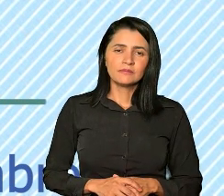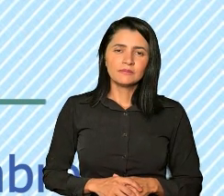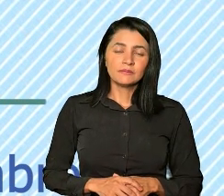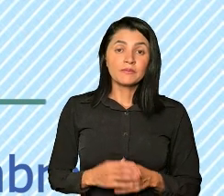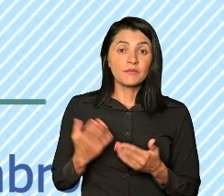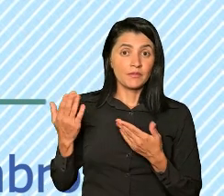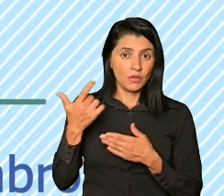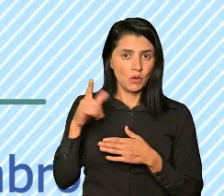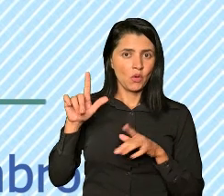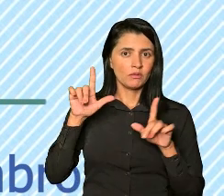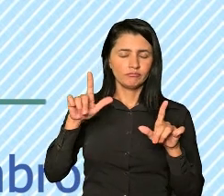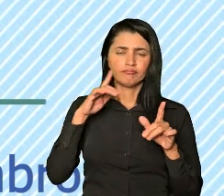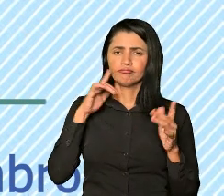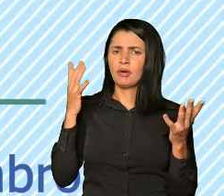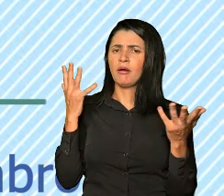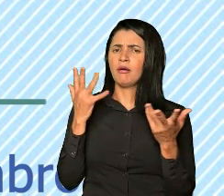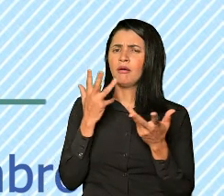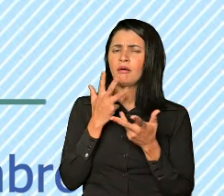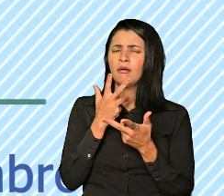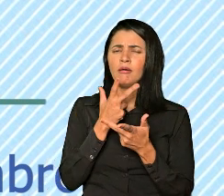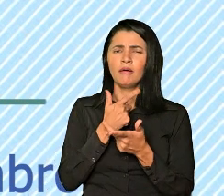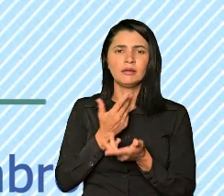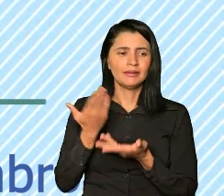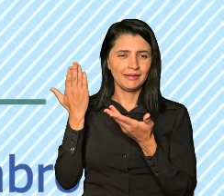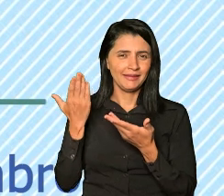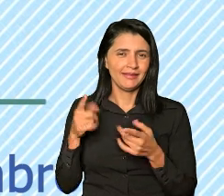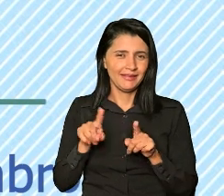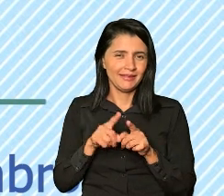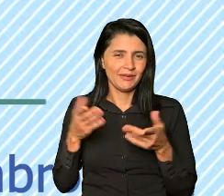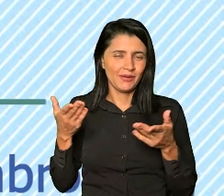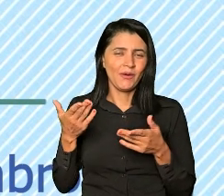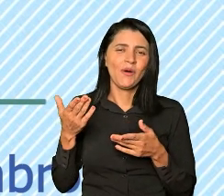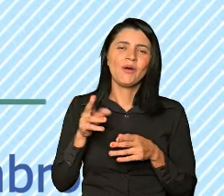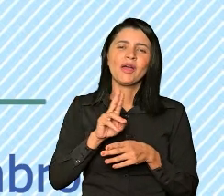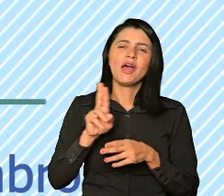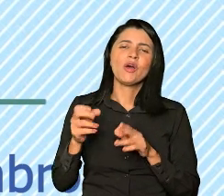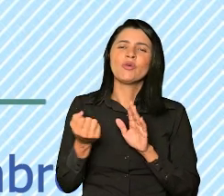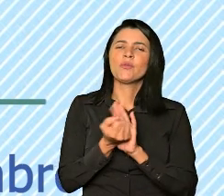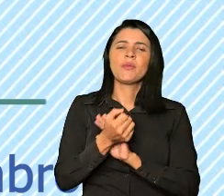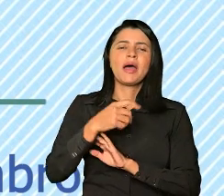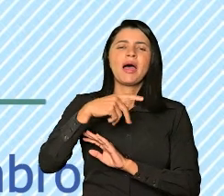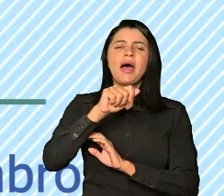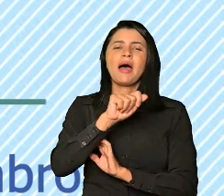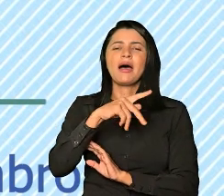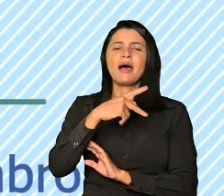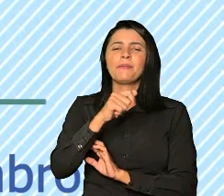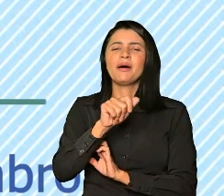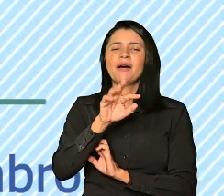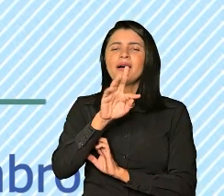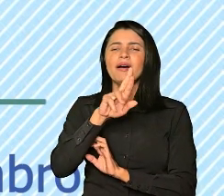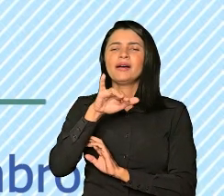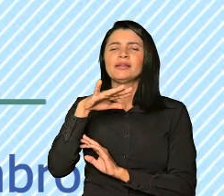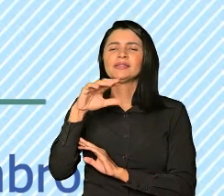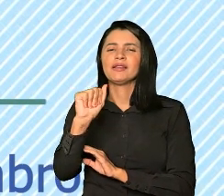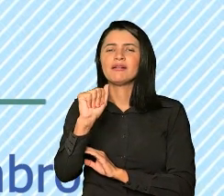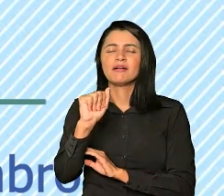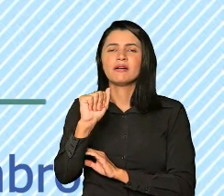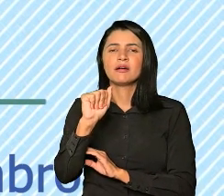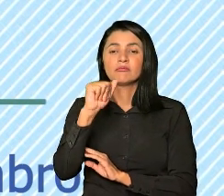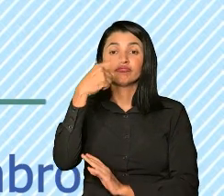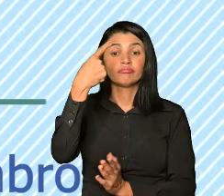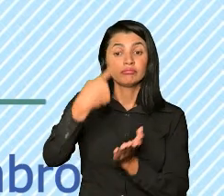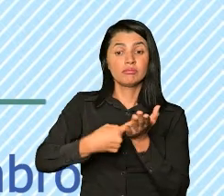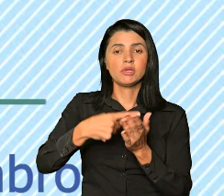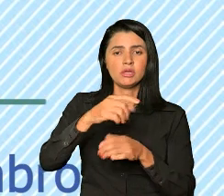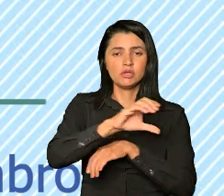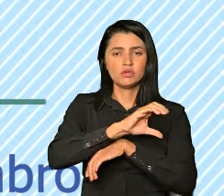Esse outro quadro é belíssimo. Tanto esse quadro agora, intitulado A Pátria, como o Compromisso Constitucional, está